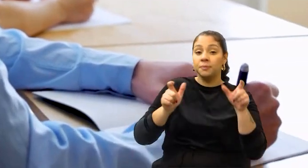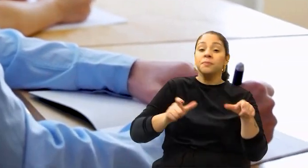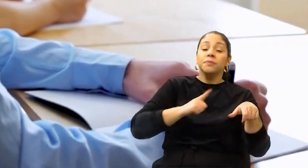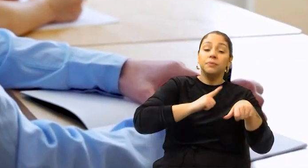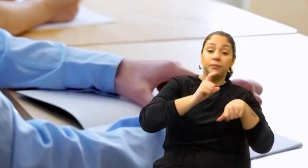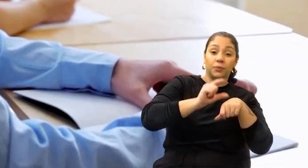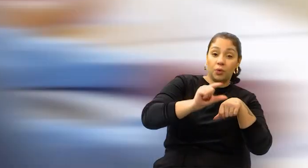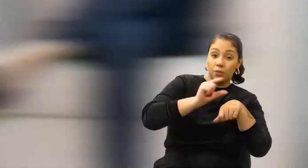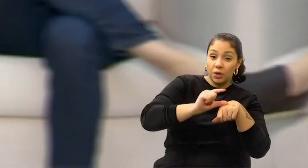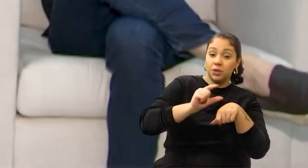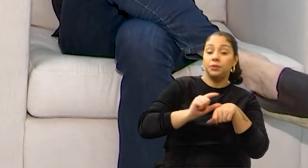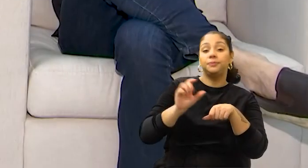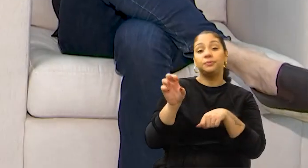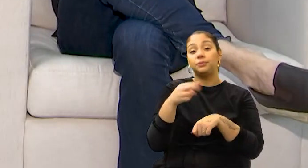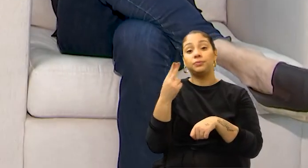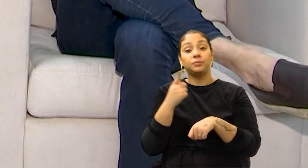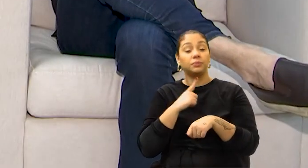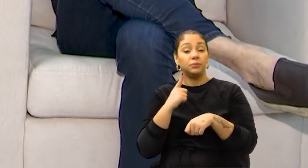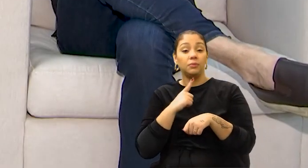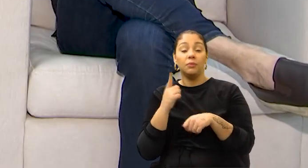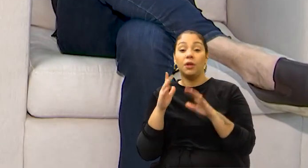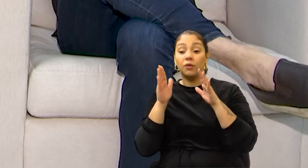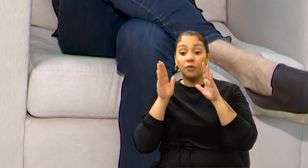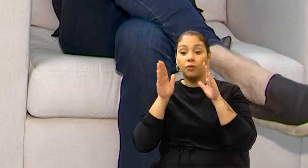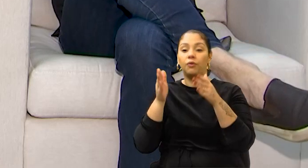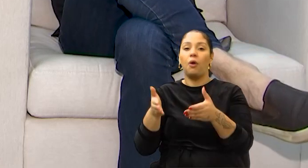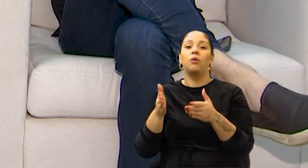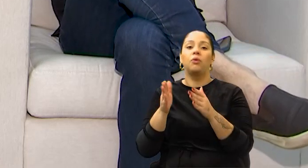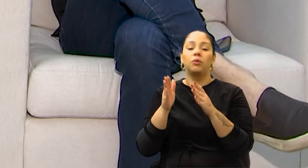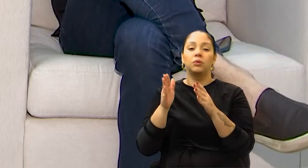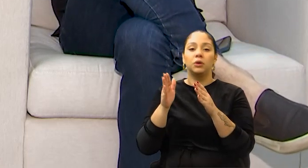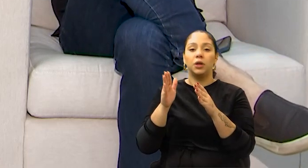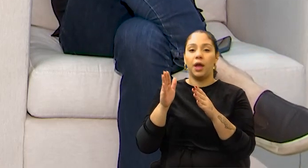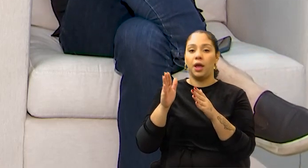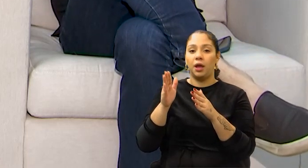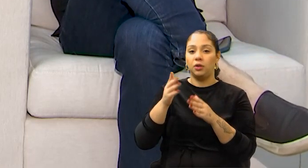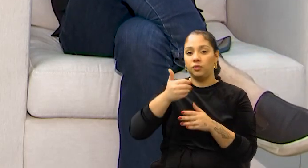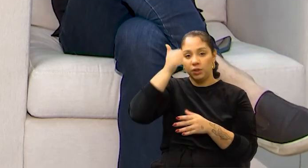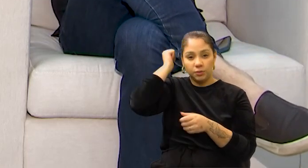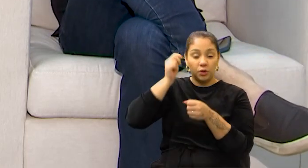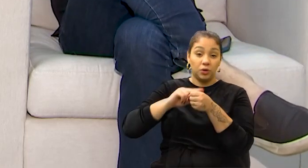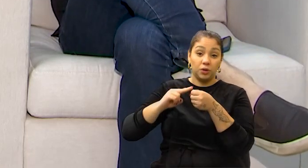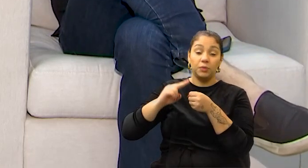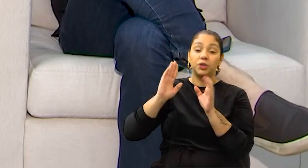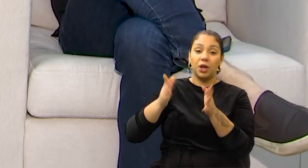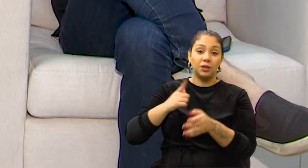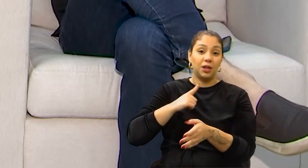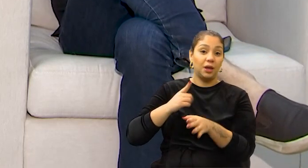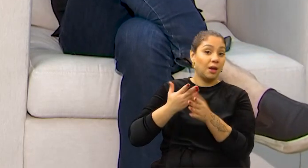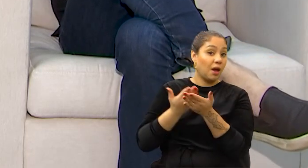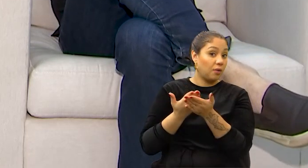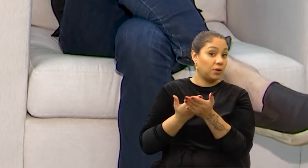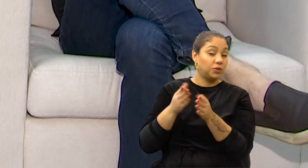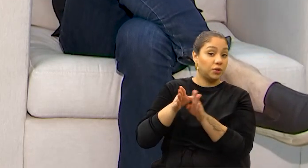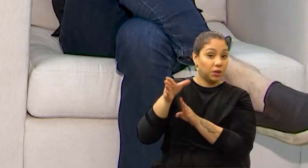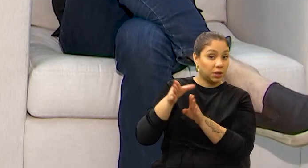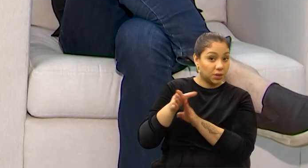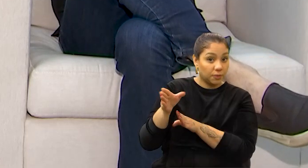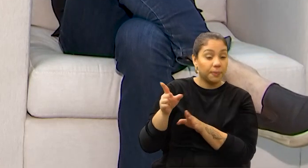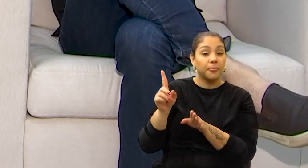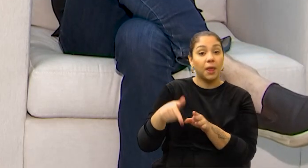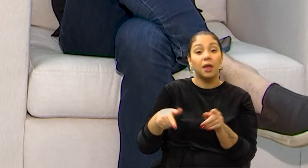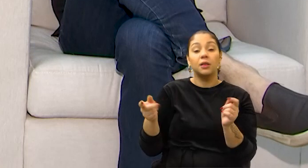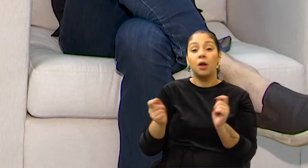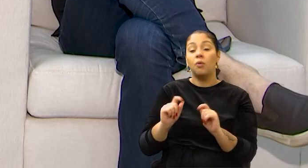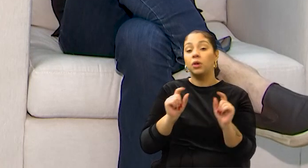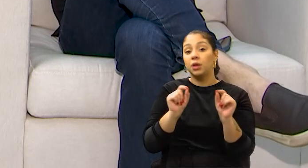preparação porque quem tá em cursinho em algumas escolas que tem foco no vestibular Unicamp ele já recebem essas aulas de orientação a